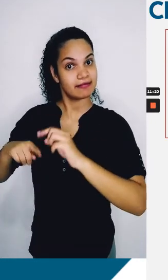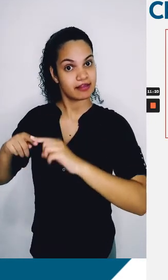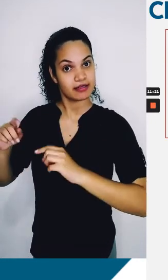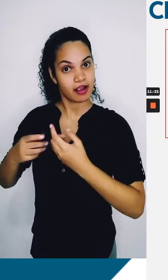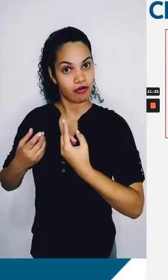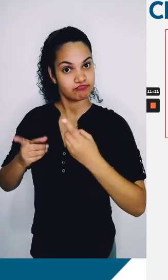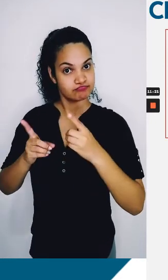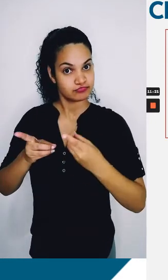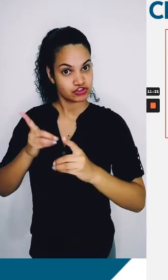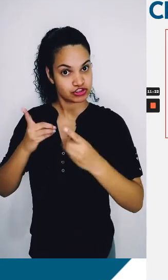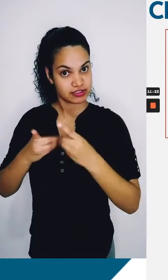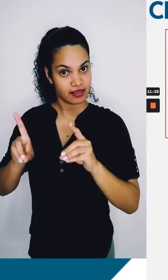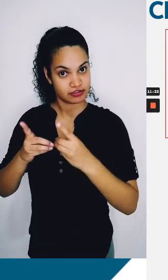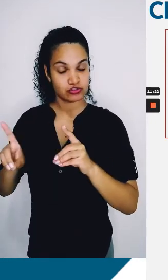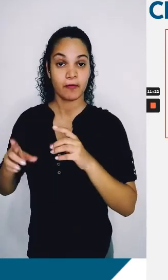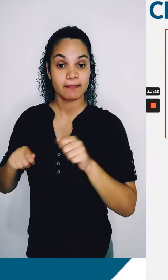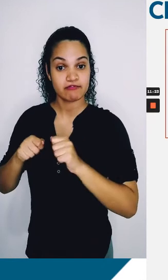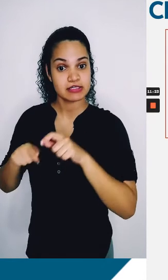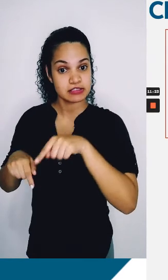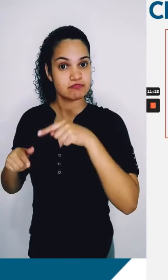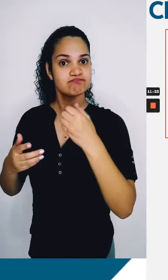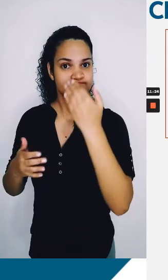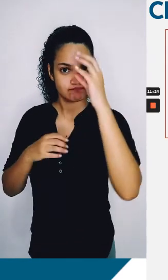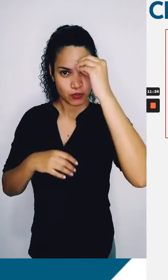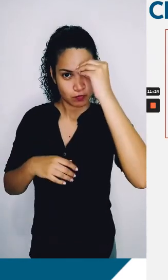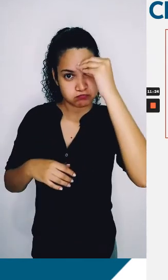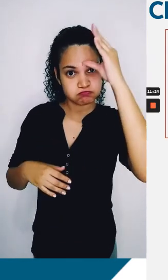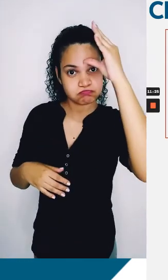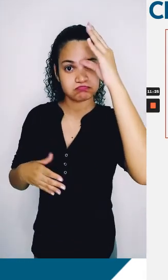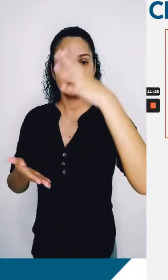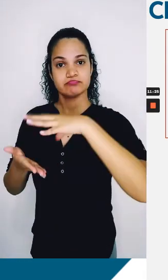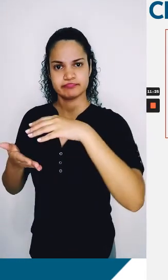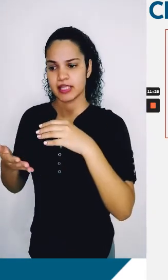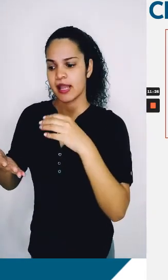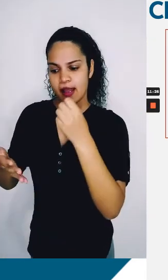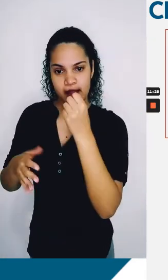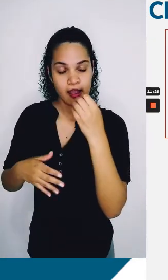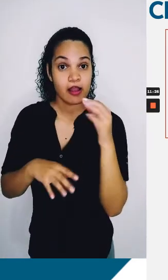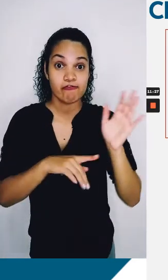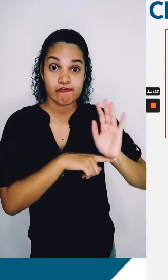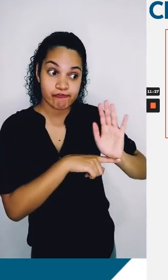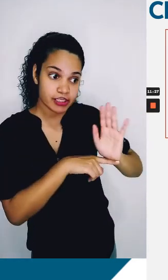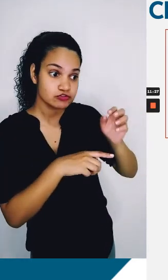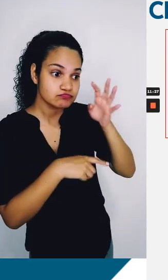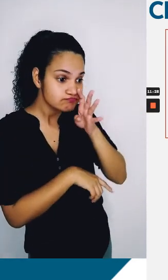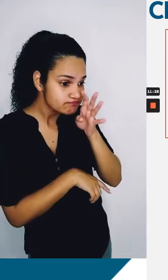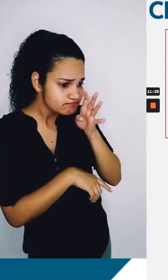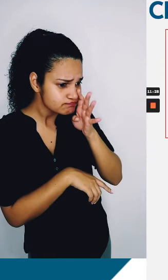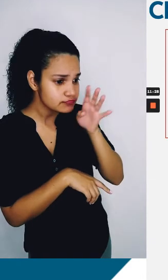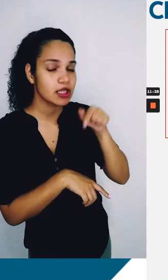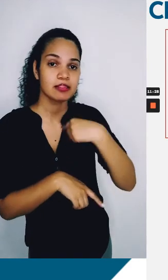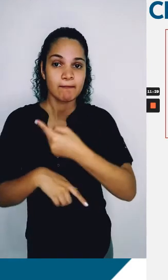didático. Procurem novas informações, aprofundem os conhecimentos que são apresentados em cada vídeo que vocês